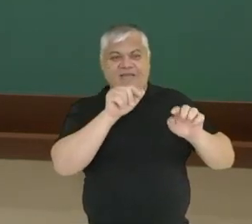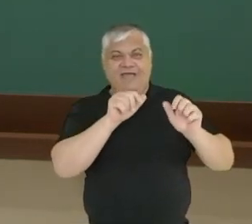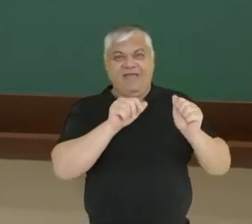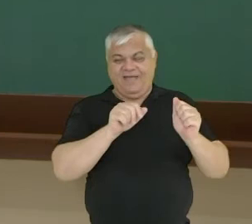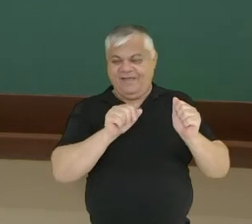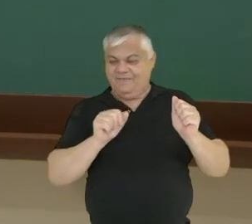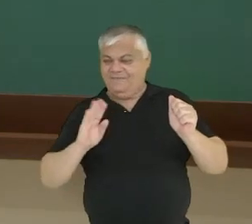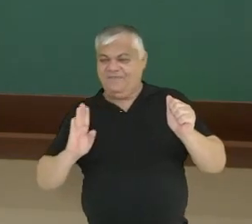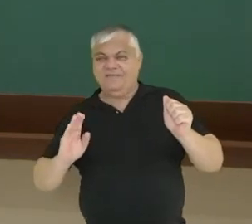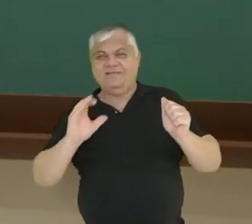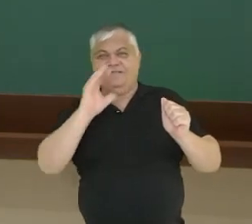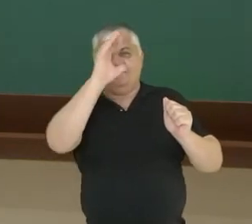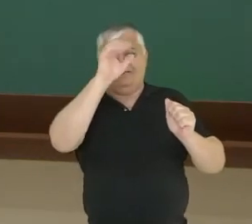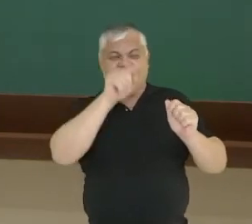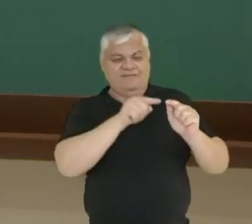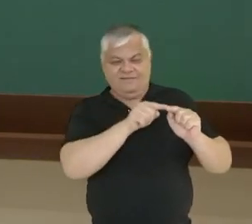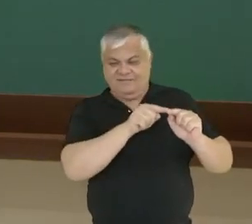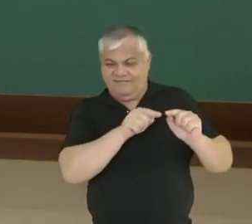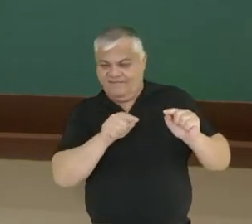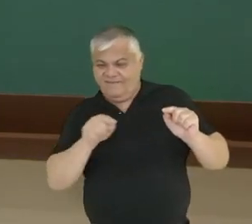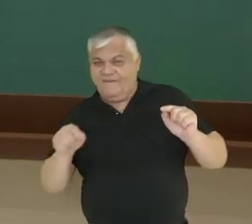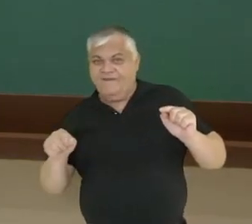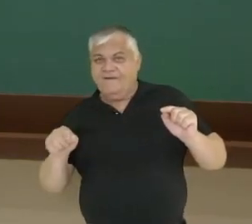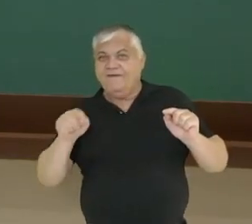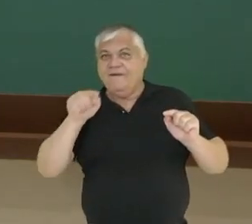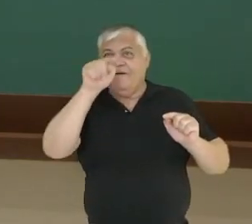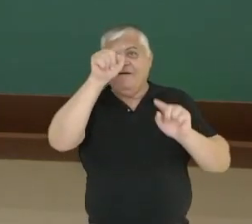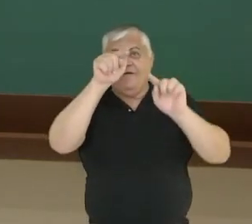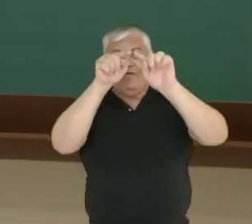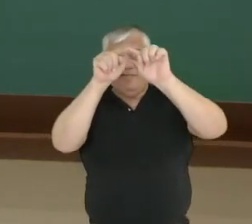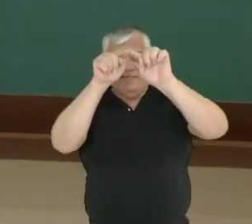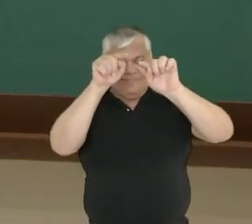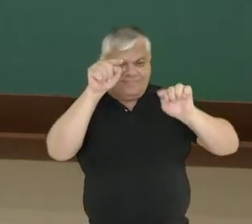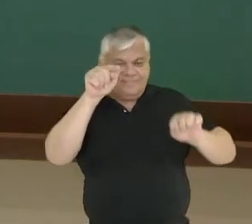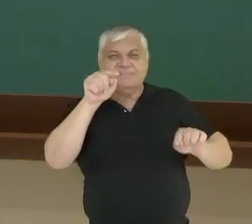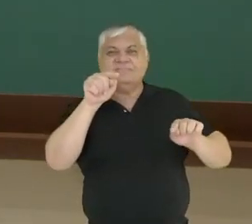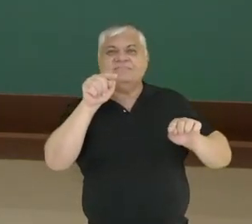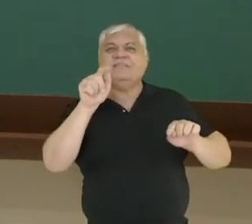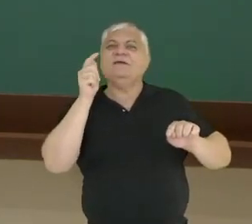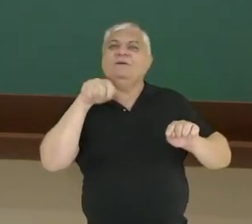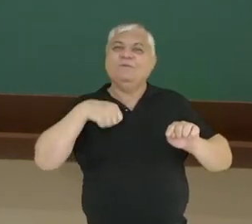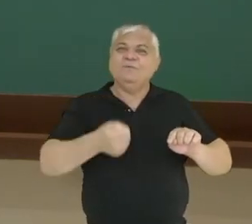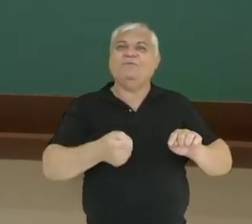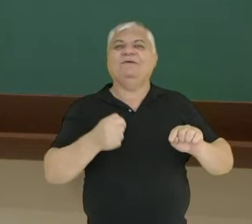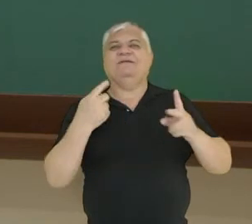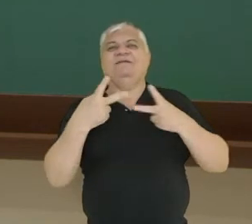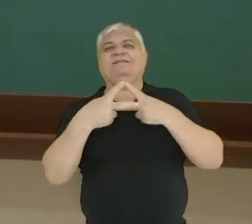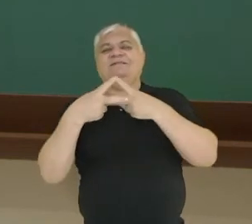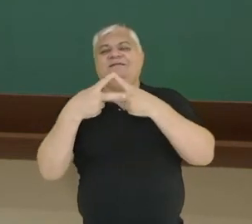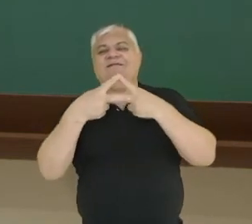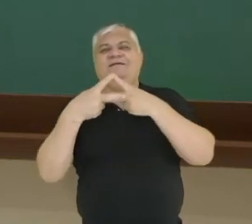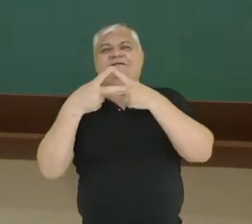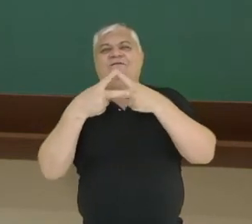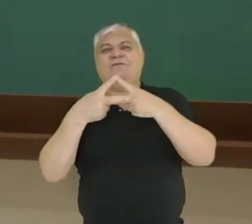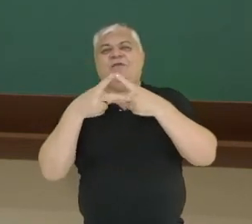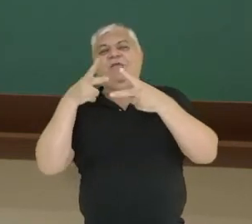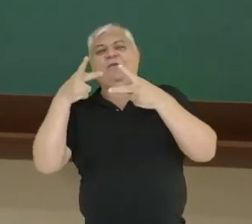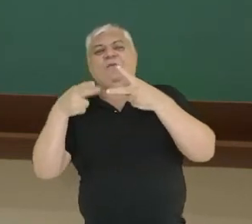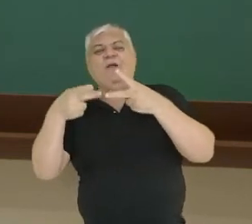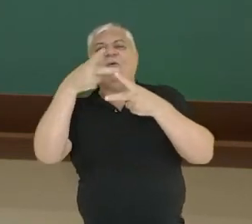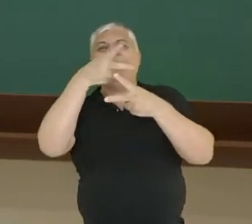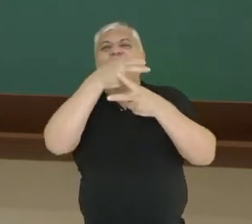aí, traçando esses 3 pontinhos, eu consigo obter um triângulo de lados iguais,